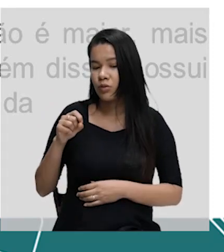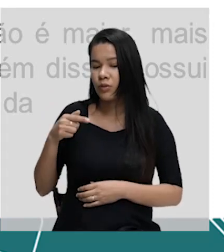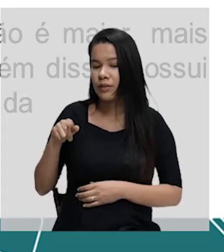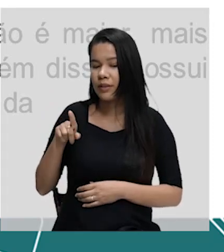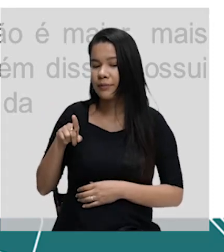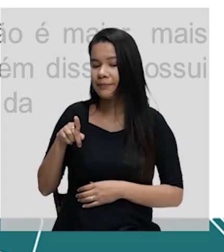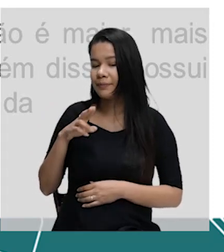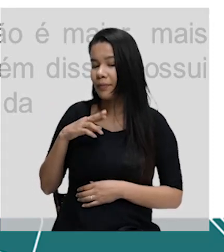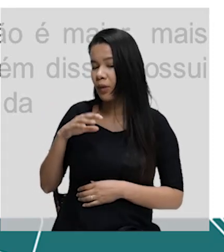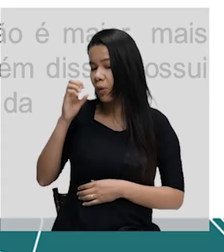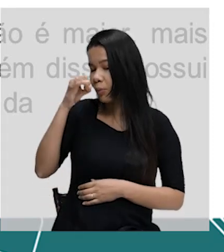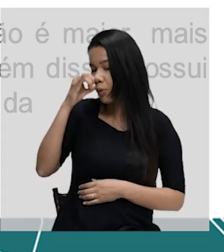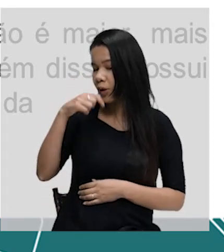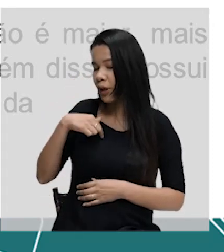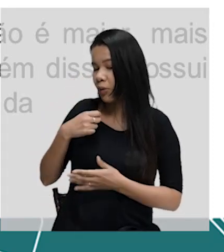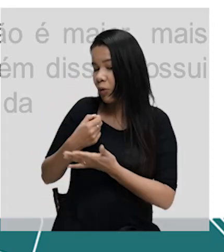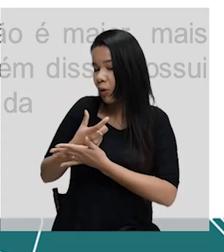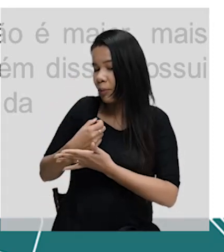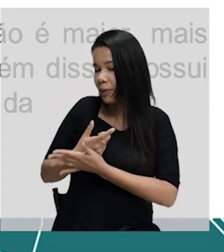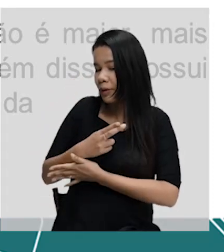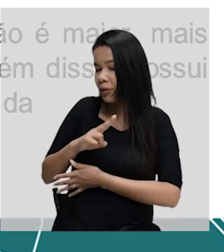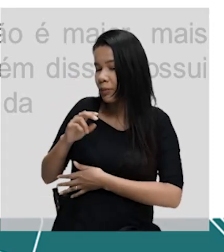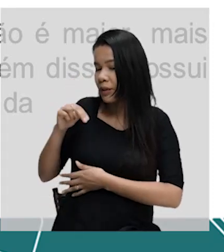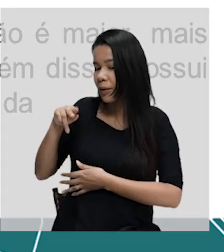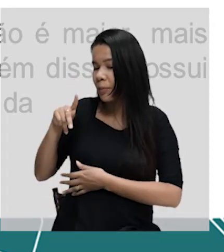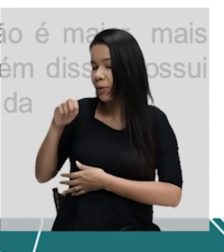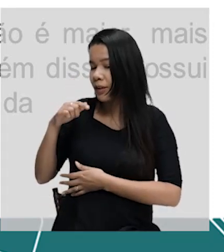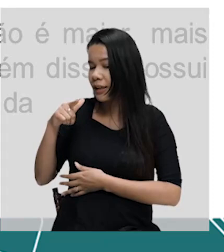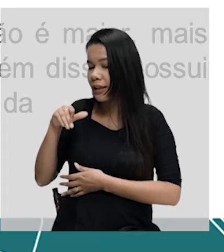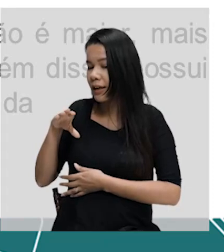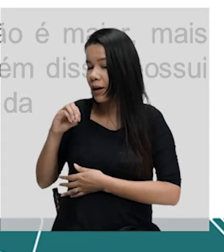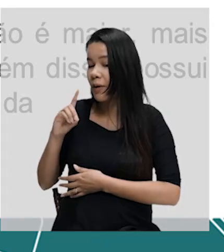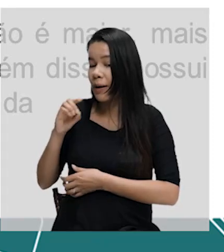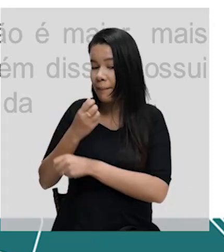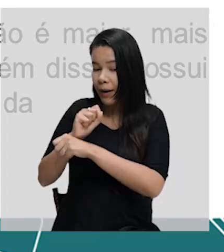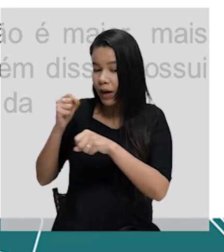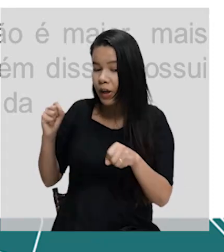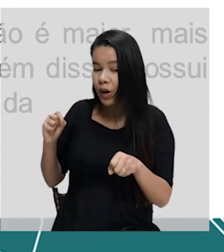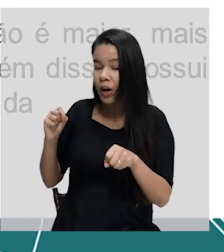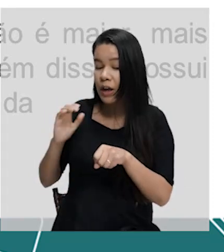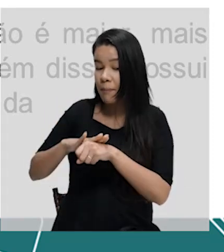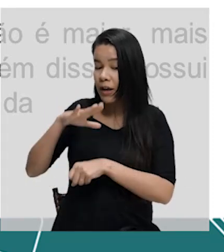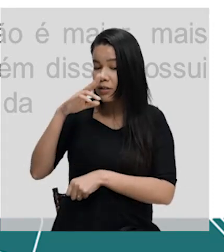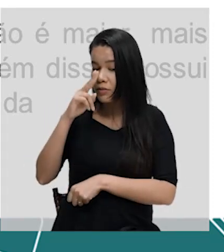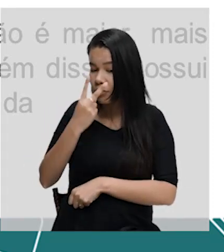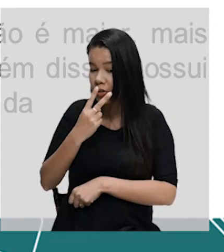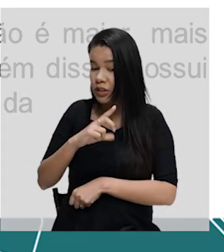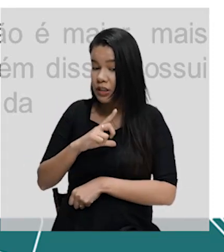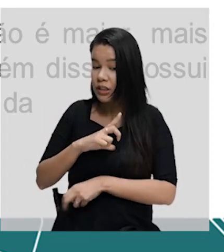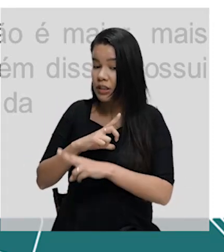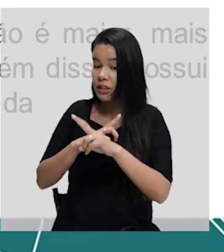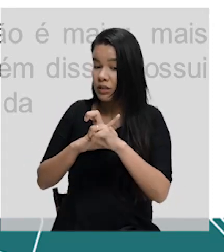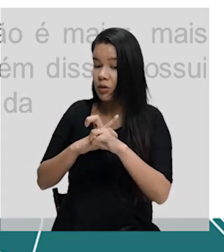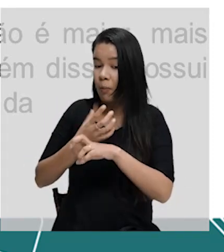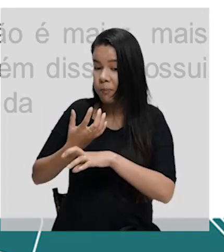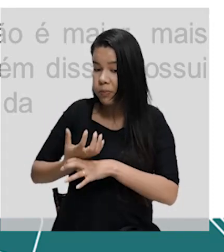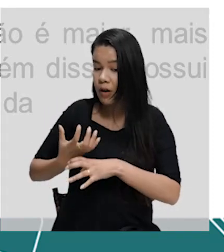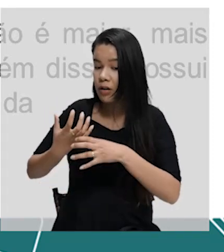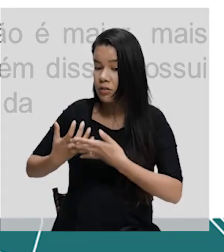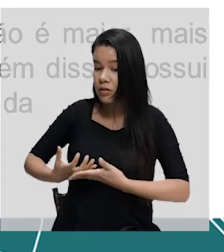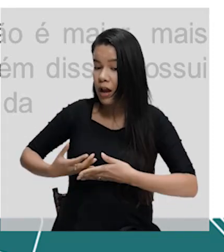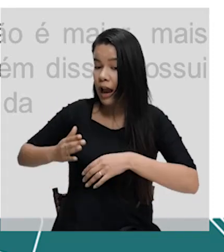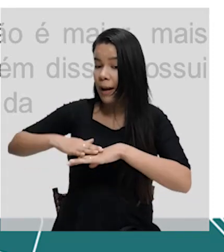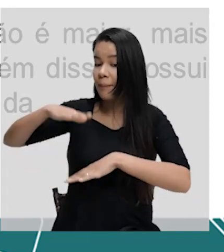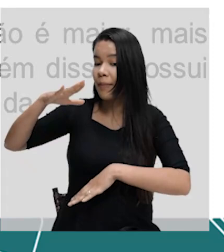forte e possui peso acima da média da raça que eu crio. Além disso, possui manchas marrons pelo